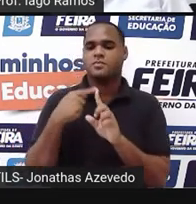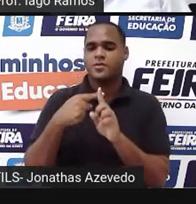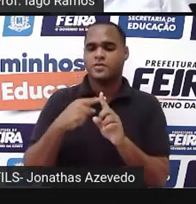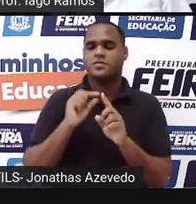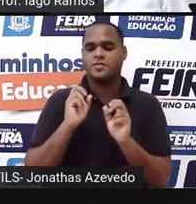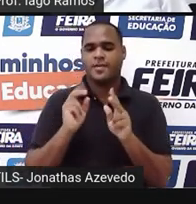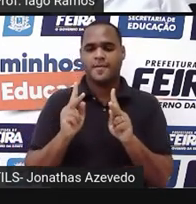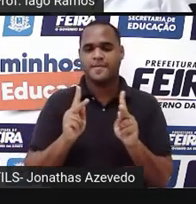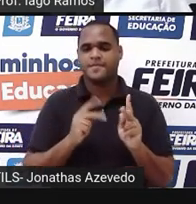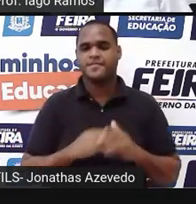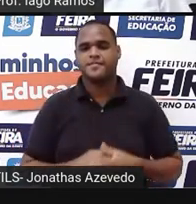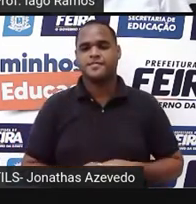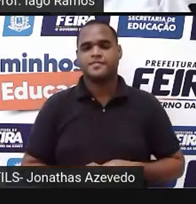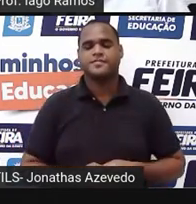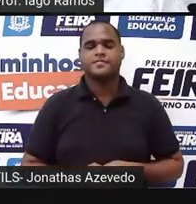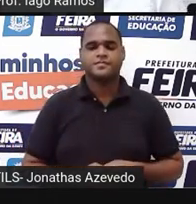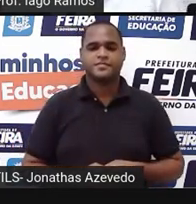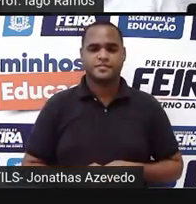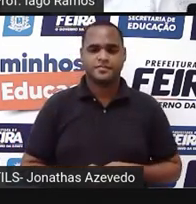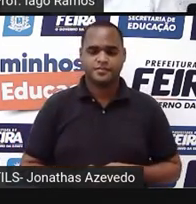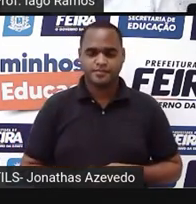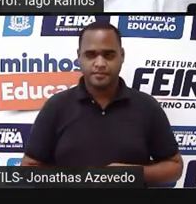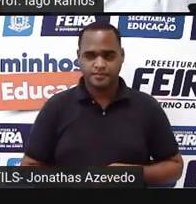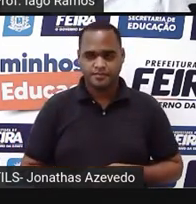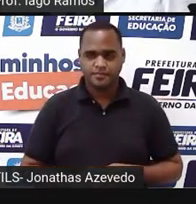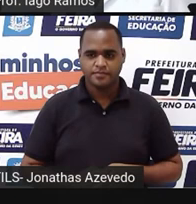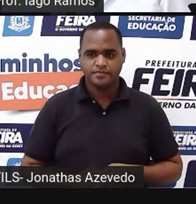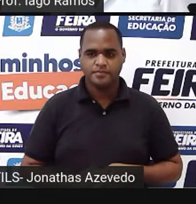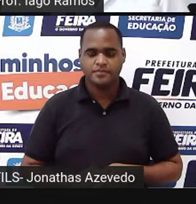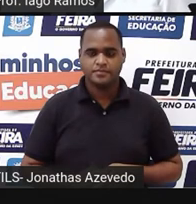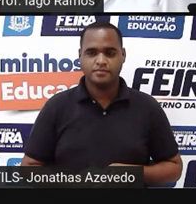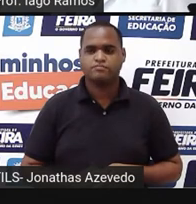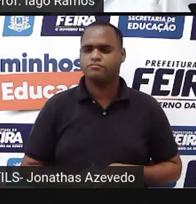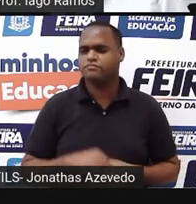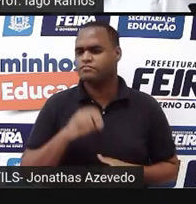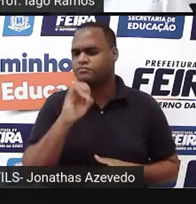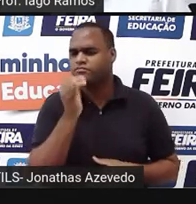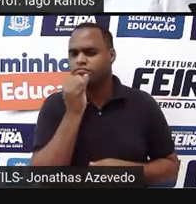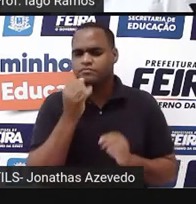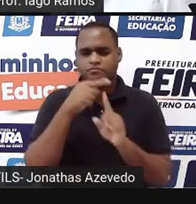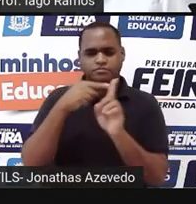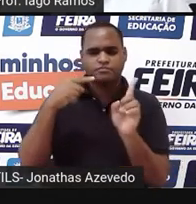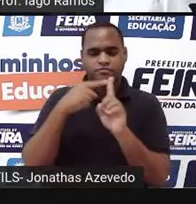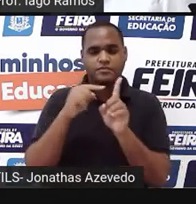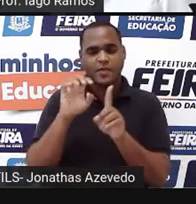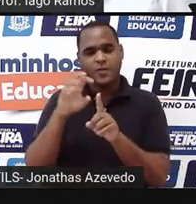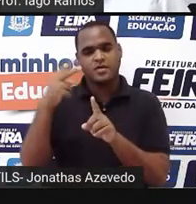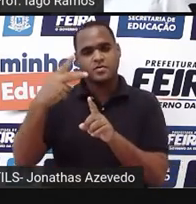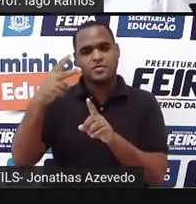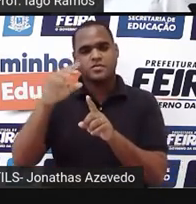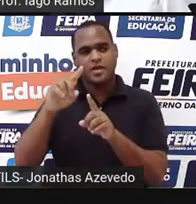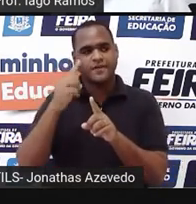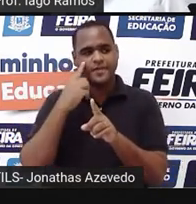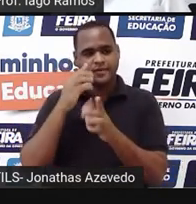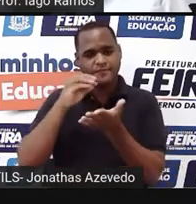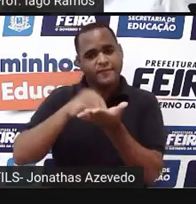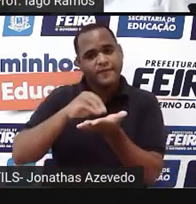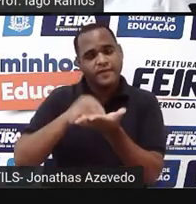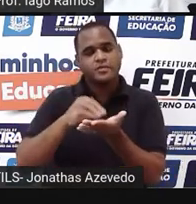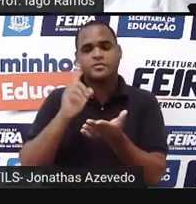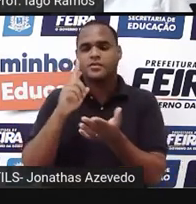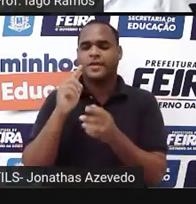tá bom? Beleza, mas professor, e se a equação for incompleta? No caso, professor,